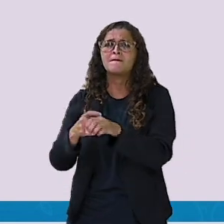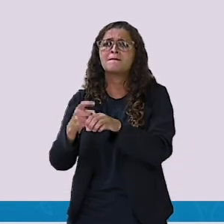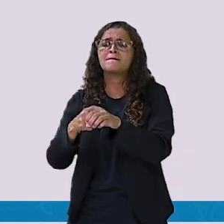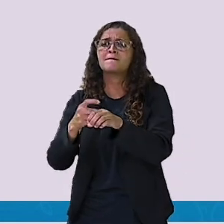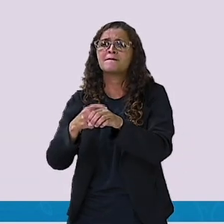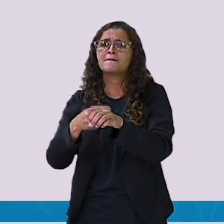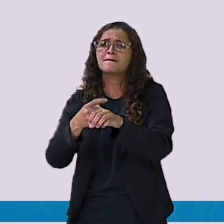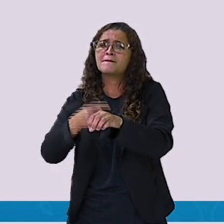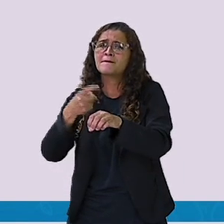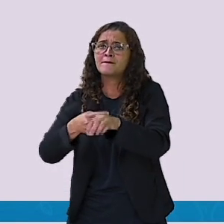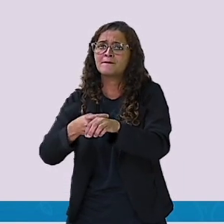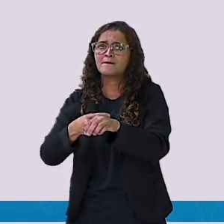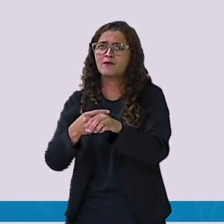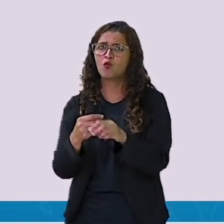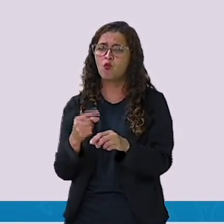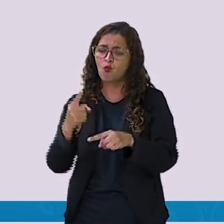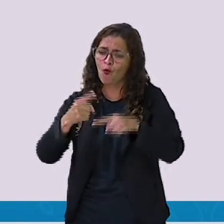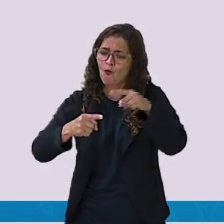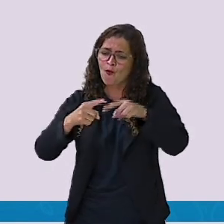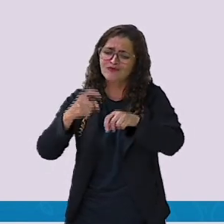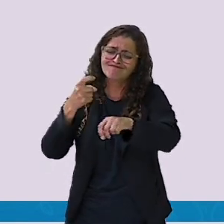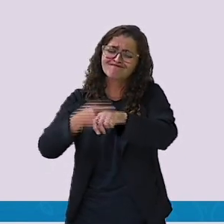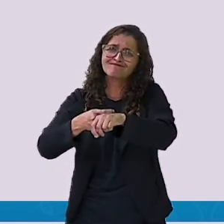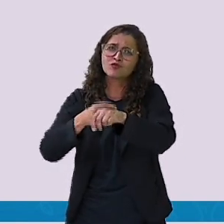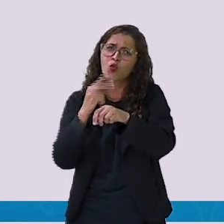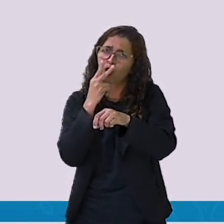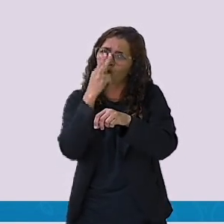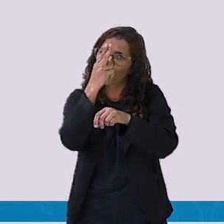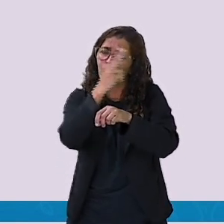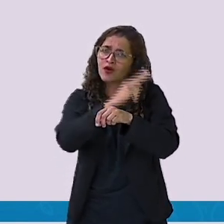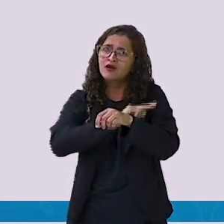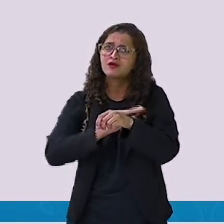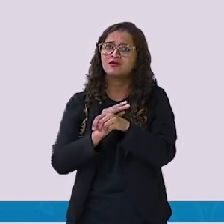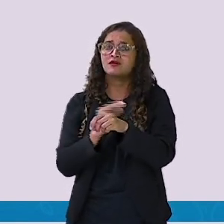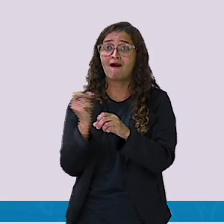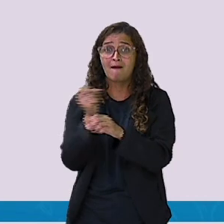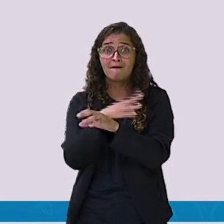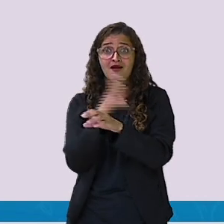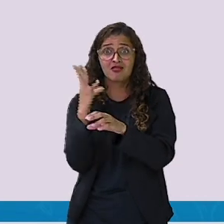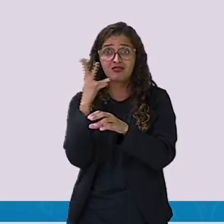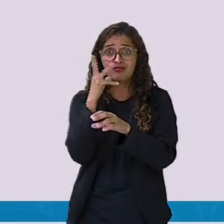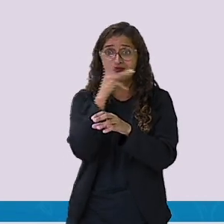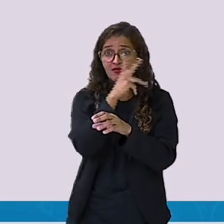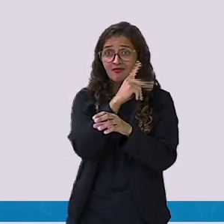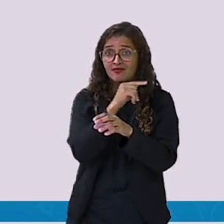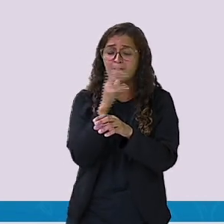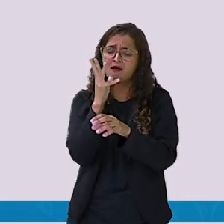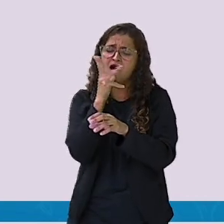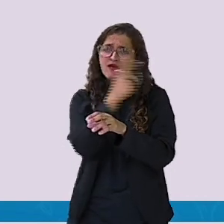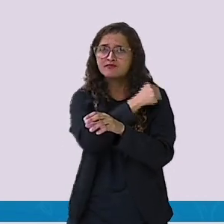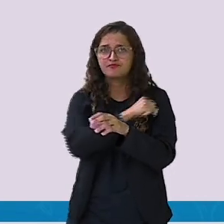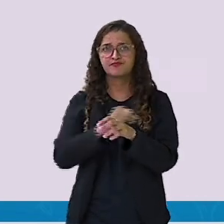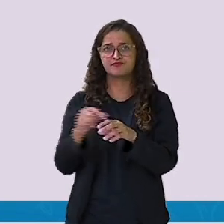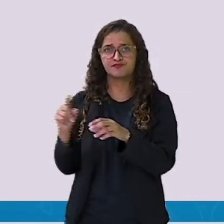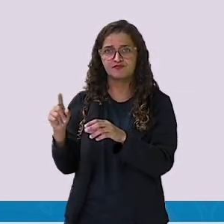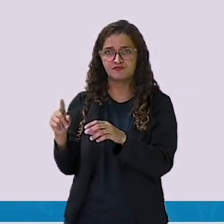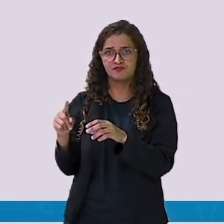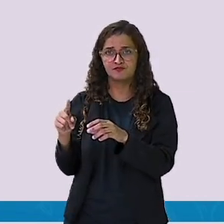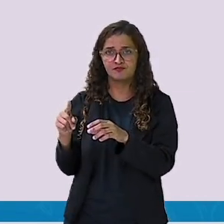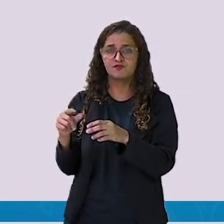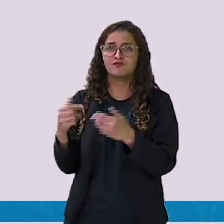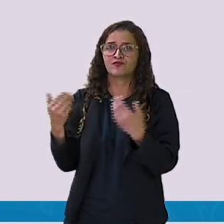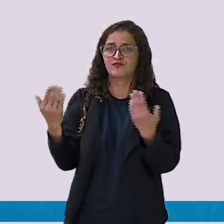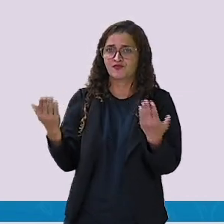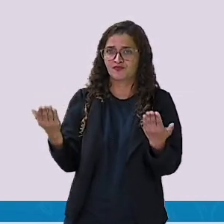tem durabilidade. Indústrias de motores para automóveis. Elas estão na indústria de bens